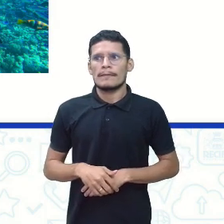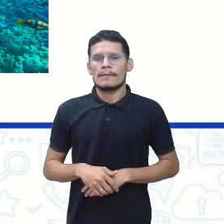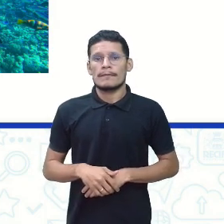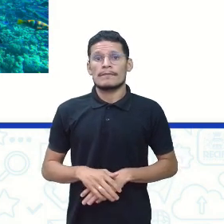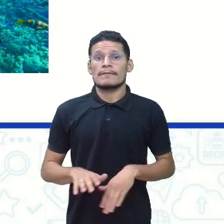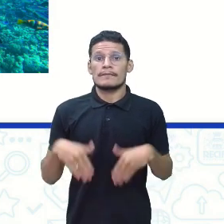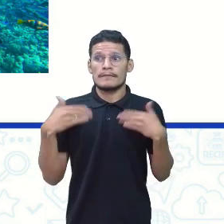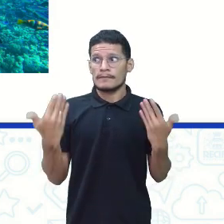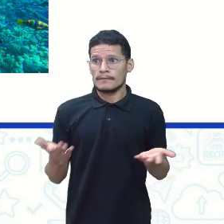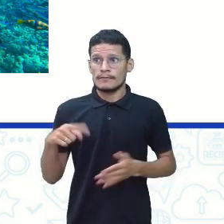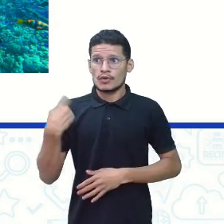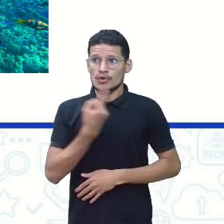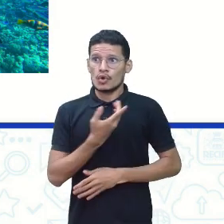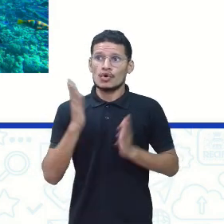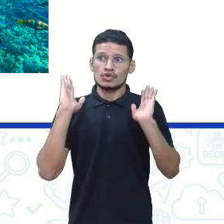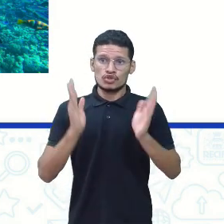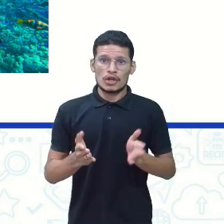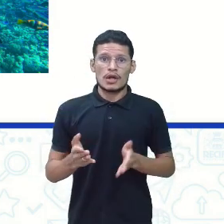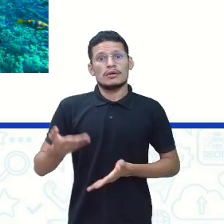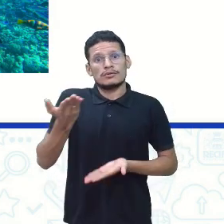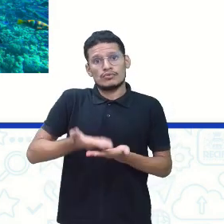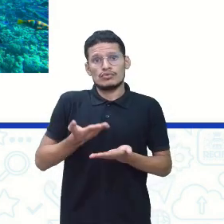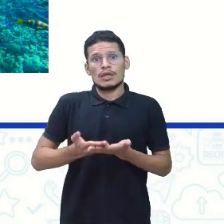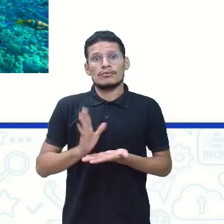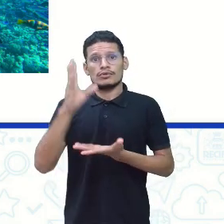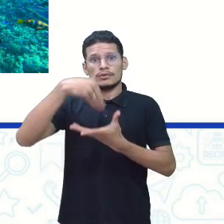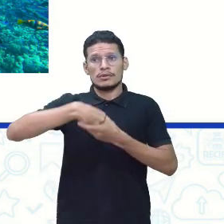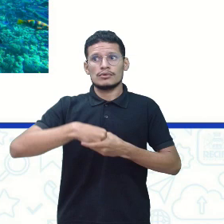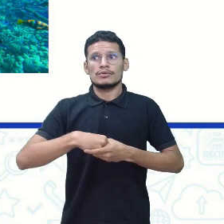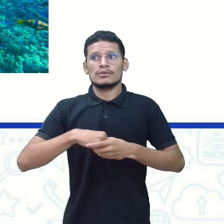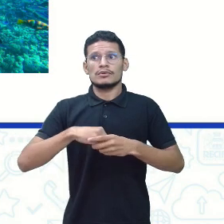Então, nós vimos aqui o que é o ecossistema.